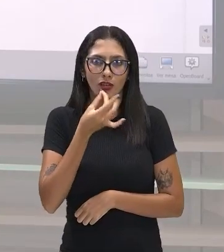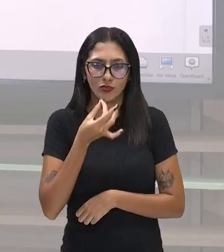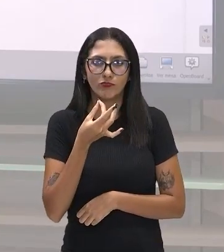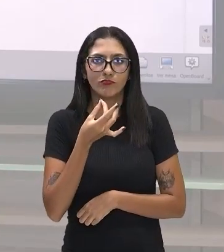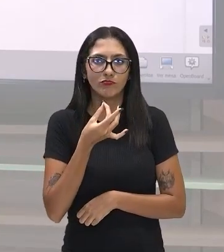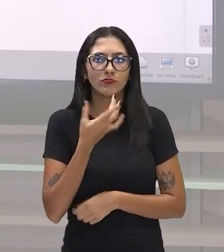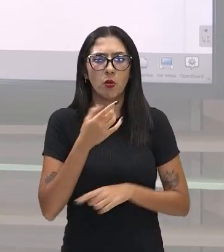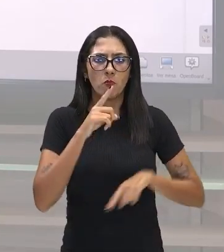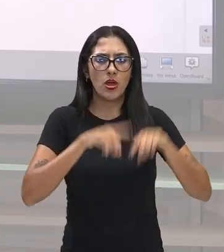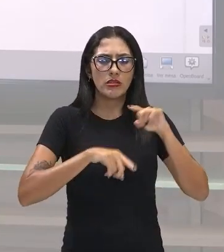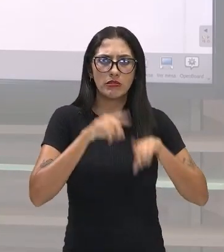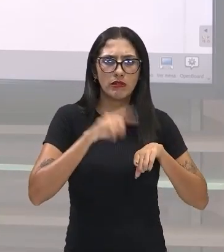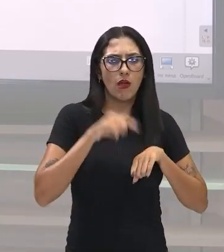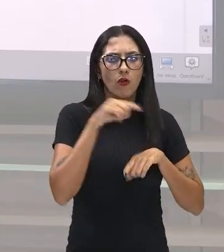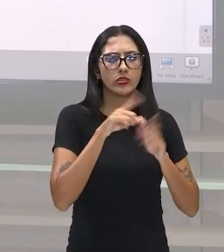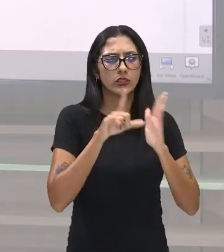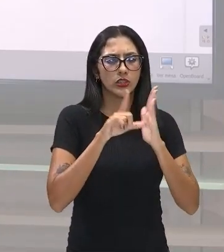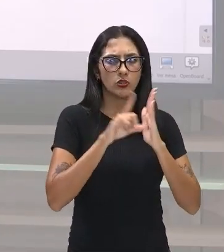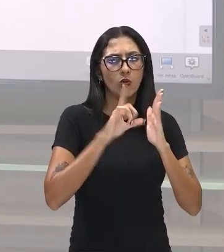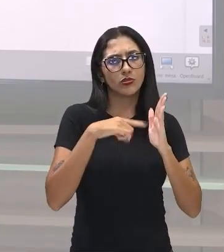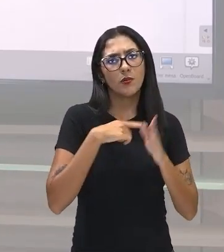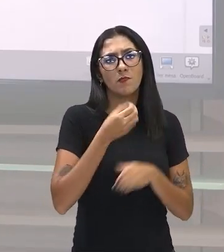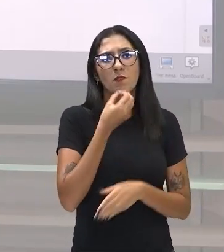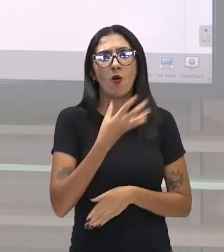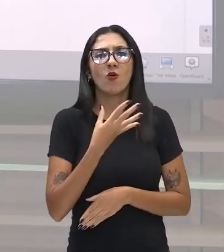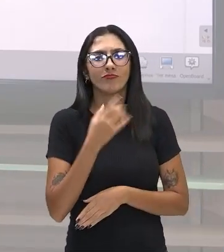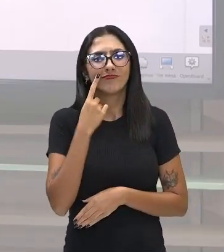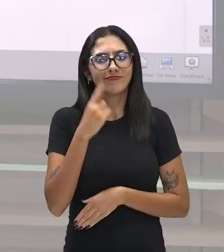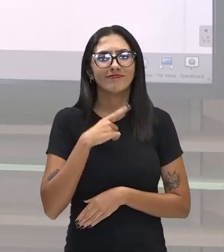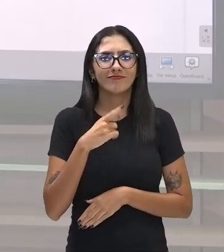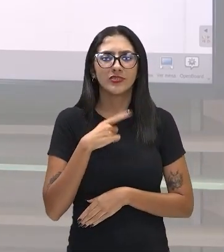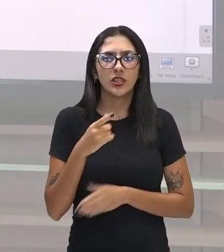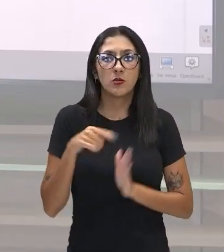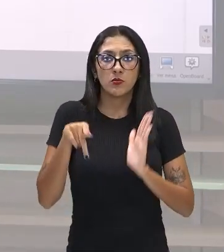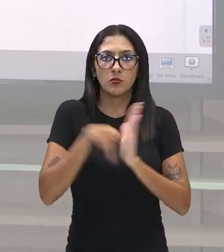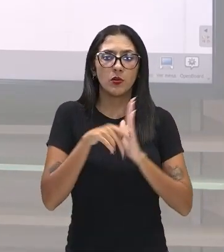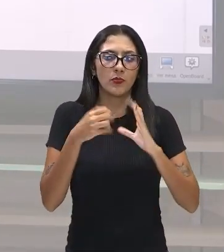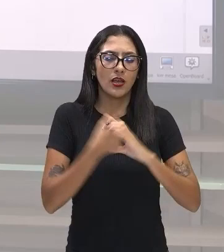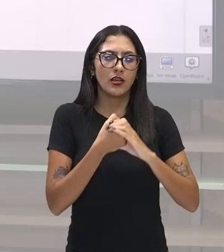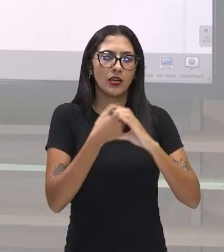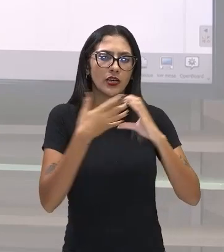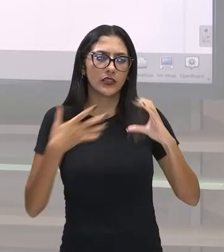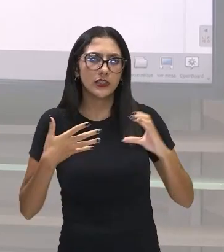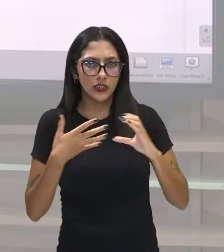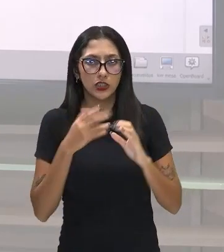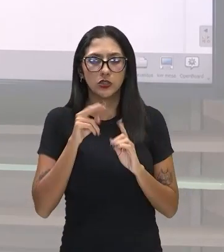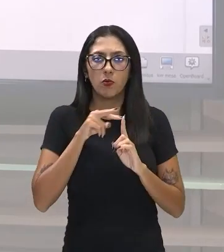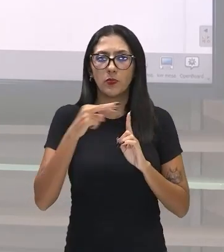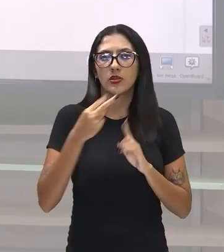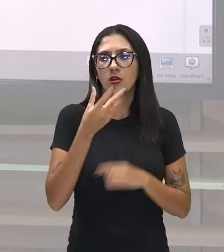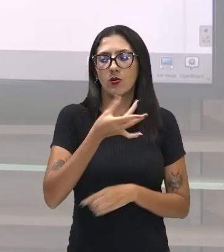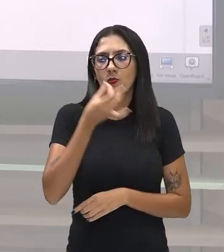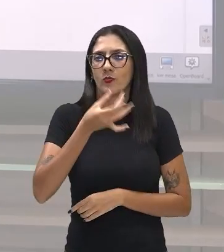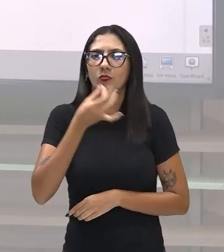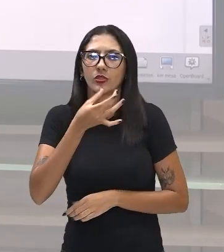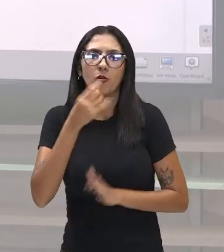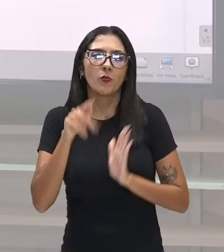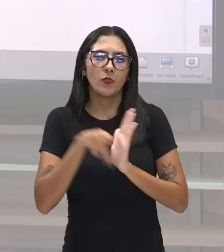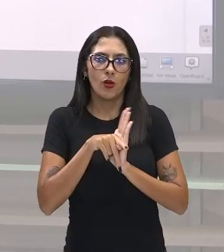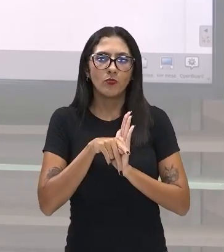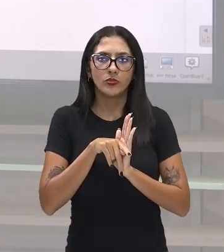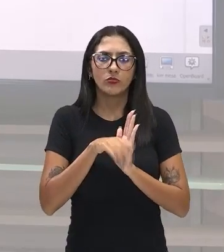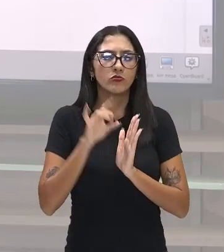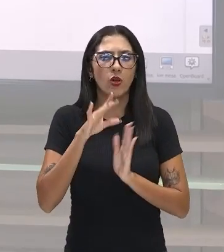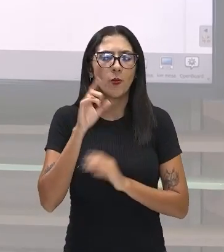devem ser muito bons. Aqui eu estou adjetivando, eu estou emitindo um juízo, uma opinião, um julgamento. Devem ser muito